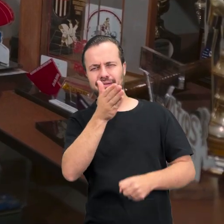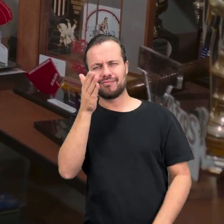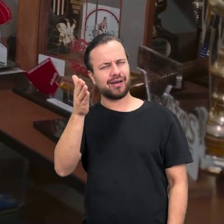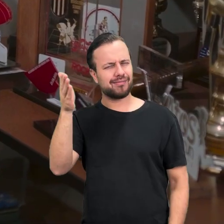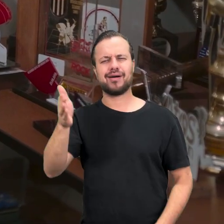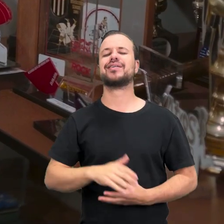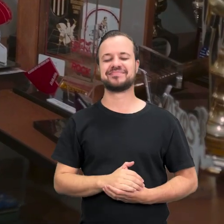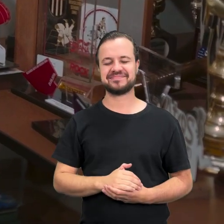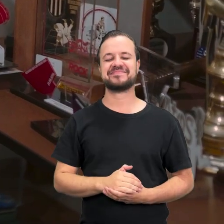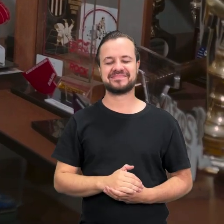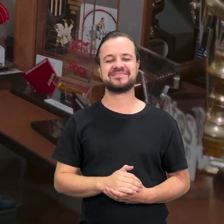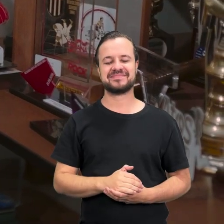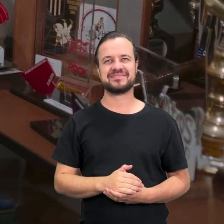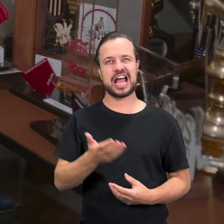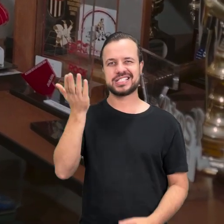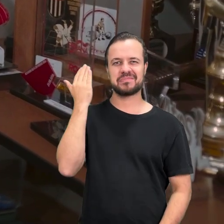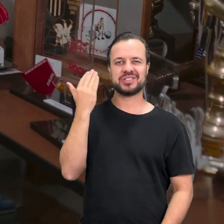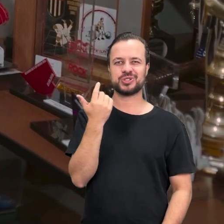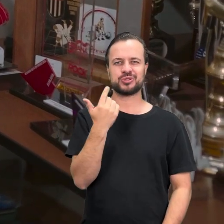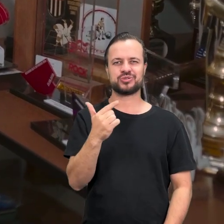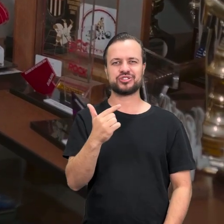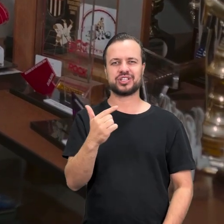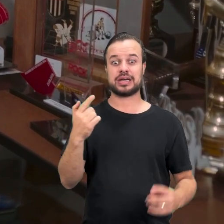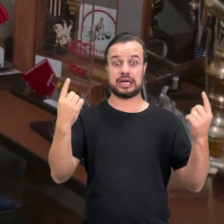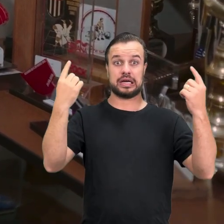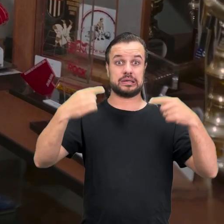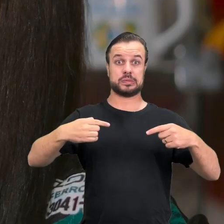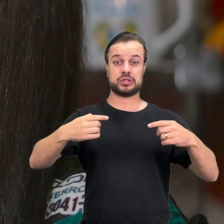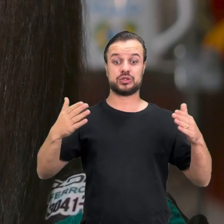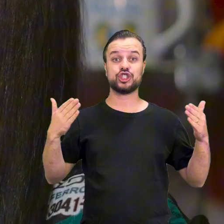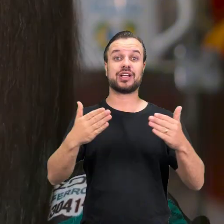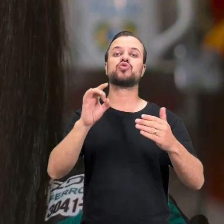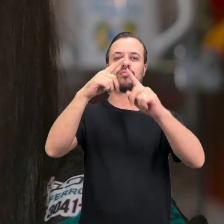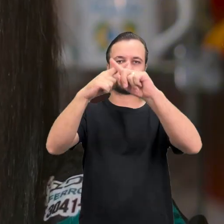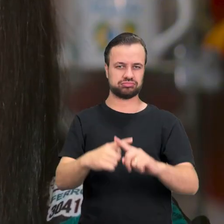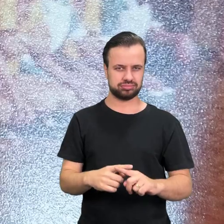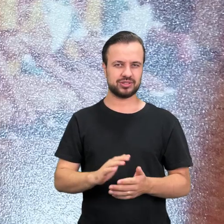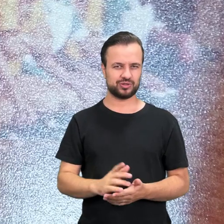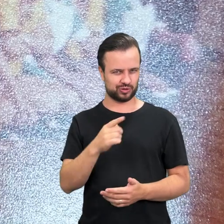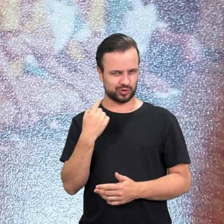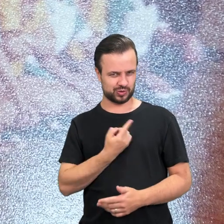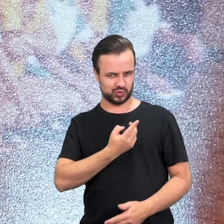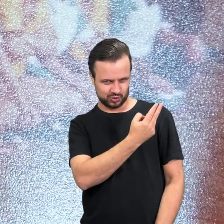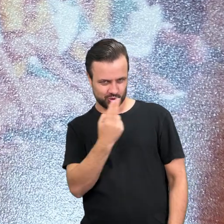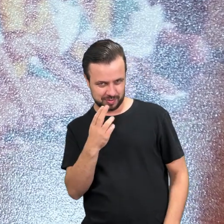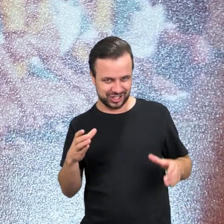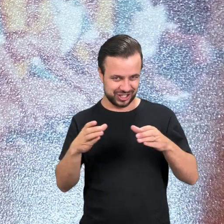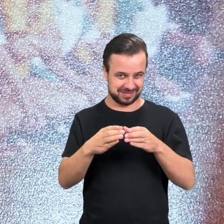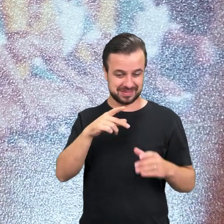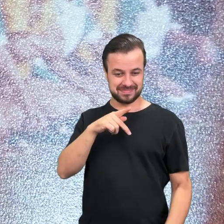né? Antigamente não tinha competição, campeonato, né? Era mais torneios. Nosso time era a Placa Pinguim.